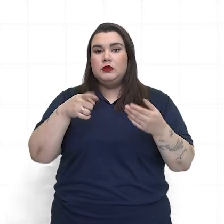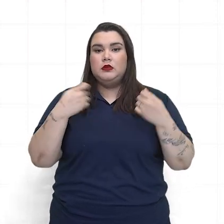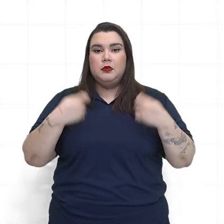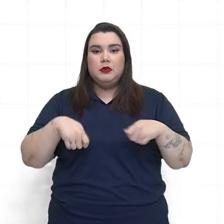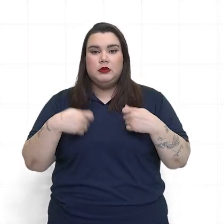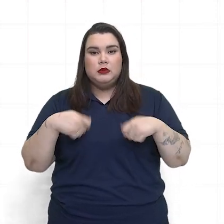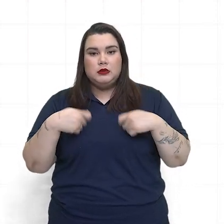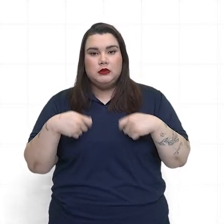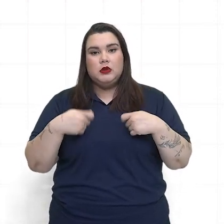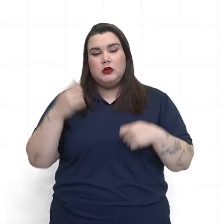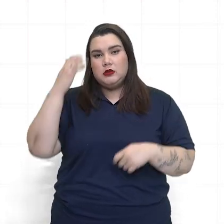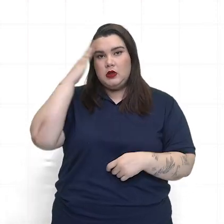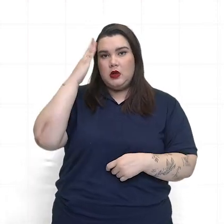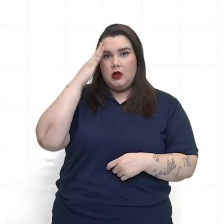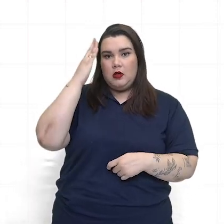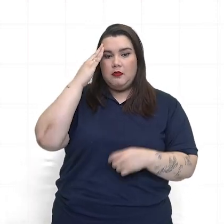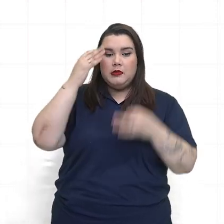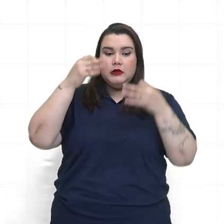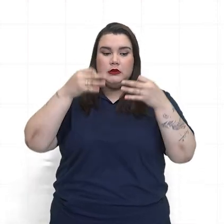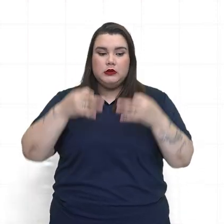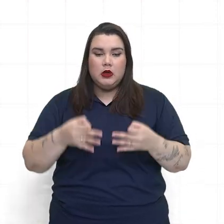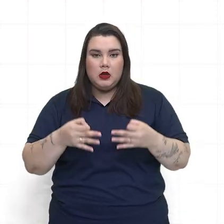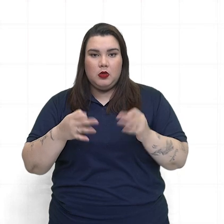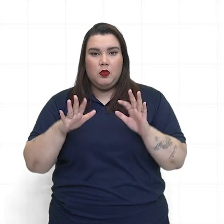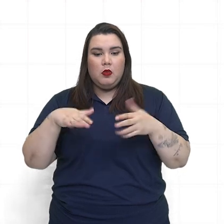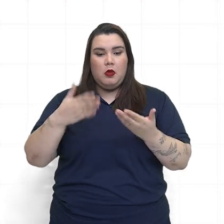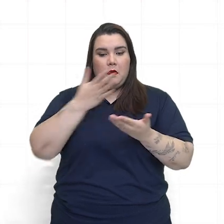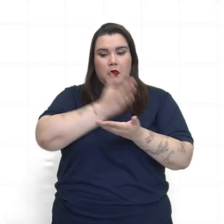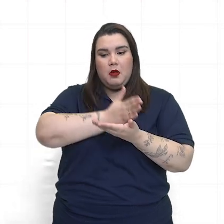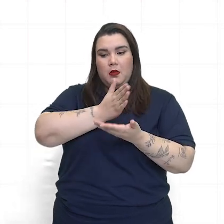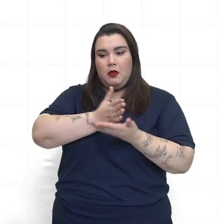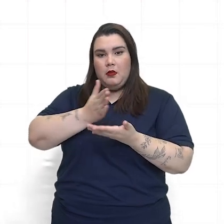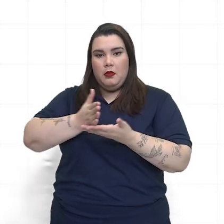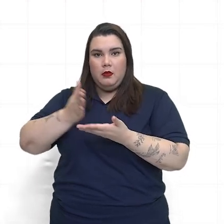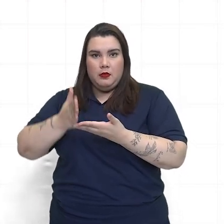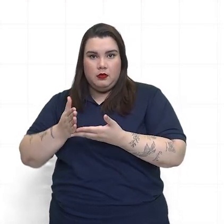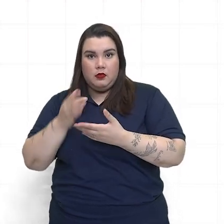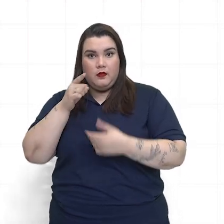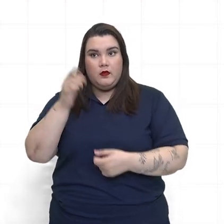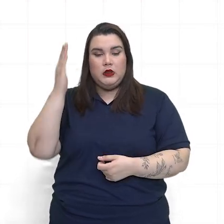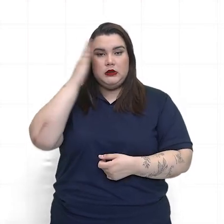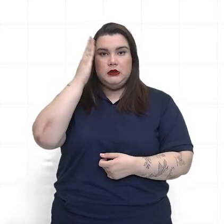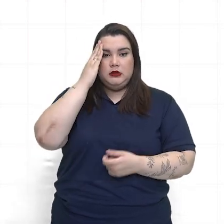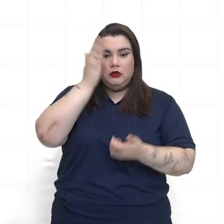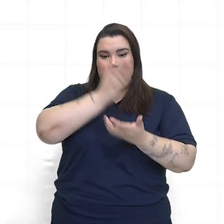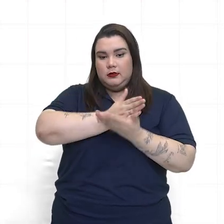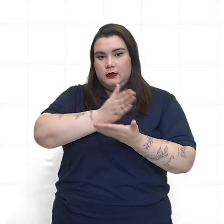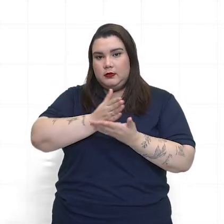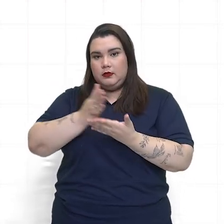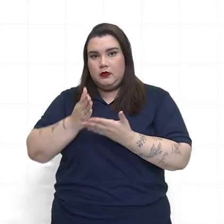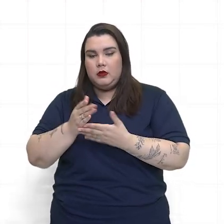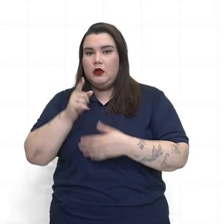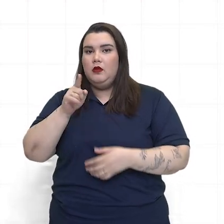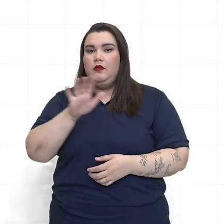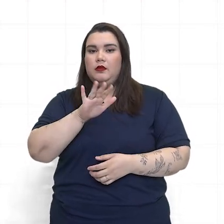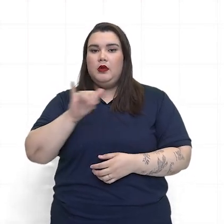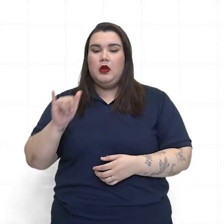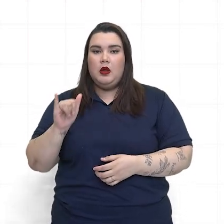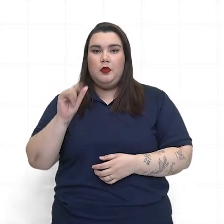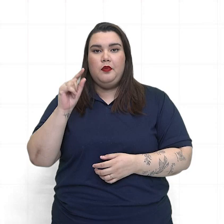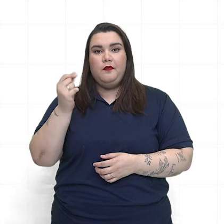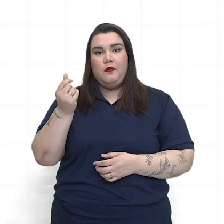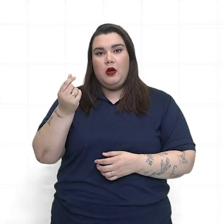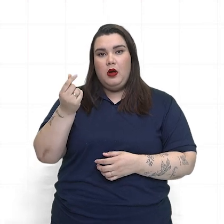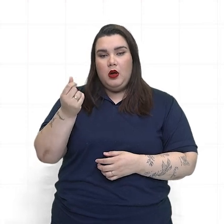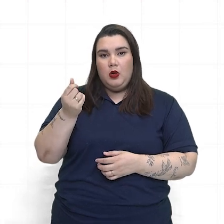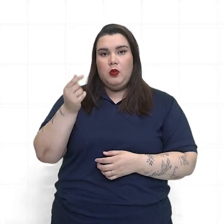deverá exatamente saber quanto é cada parte. Para você saber quanto é cada parte, você vai pegar o valor